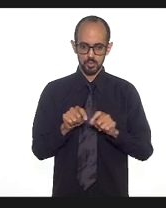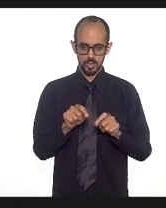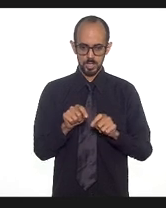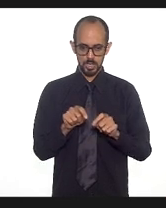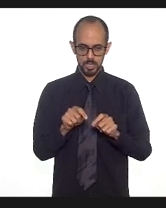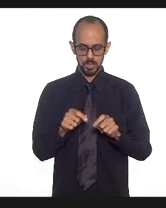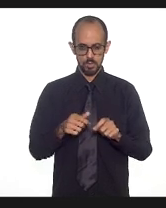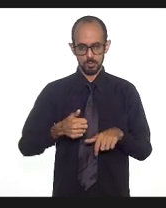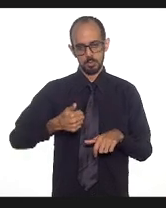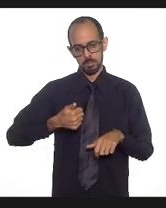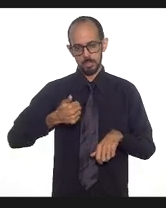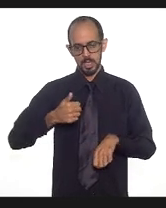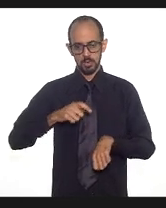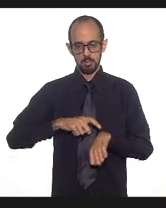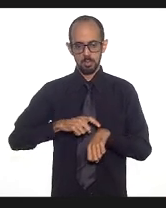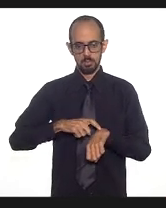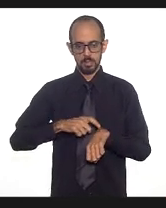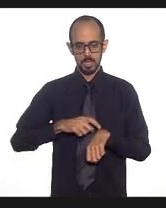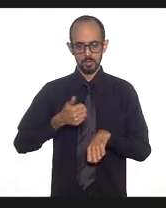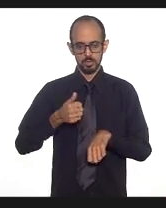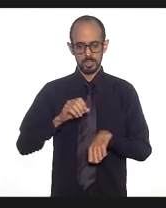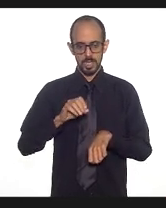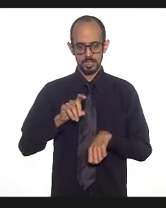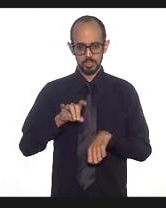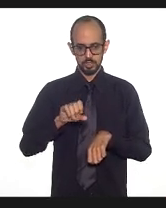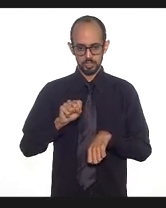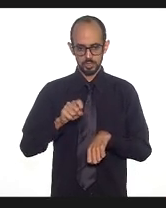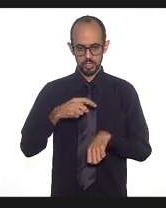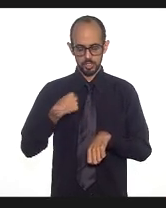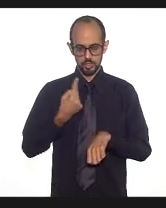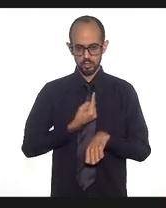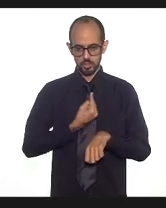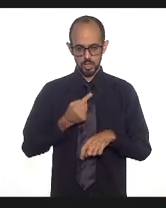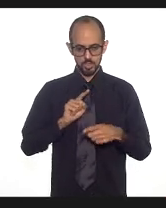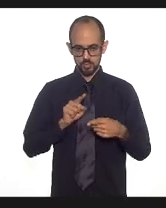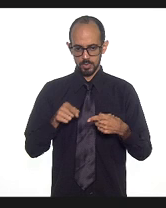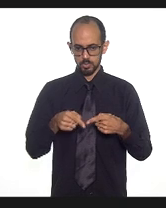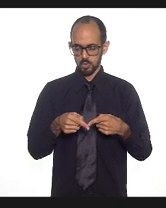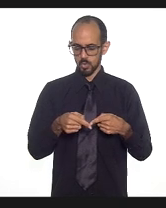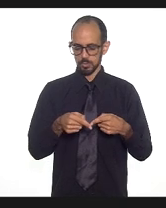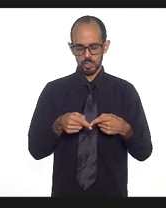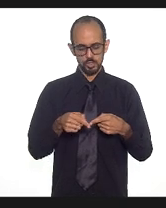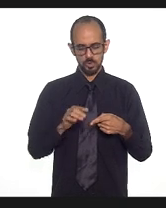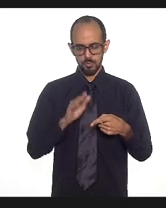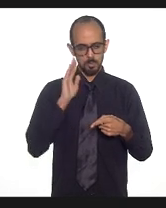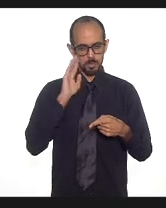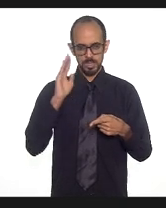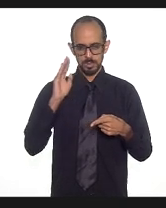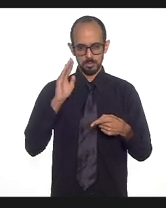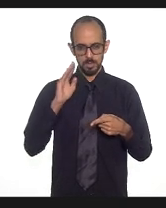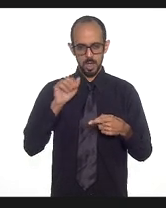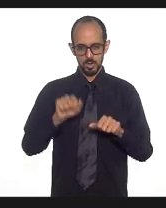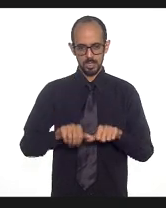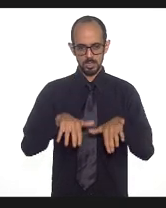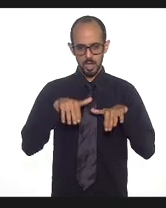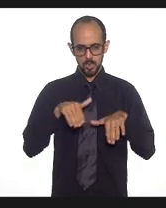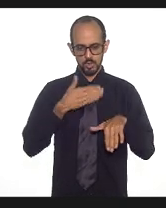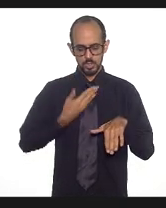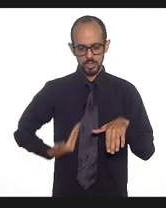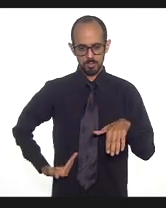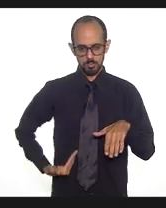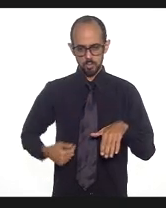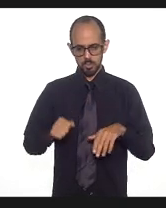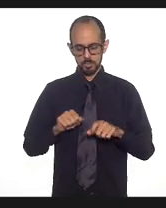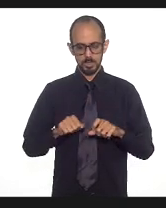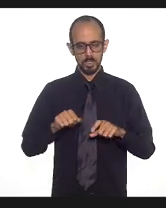no primeiro momento, né, nesses 10 dias, a gente deu foco, como eu falei no início dessa audiência, nos nossos produtos